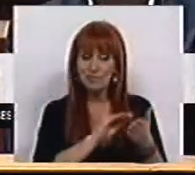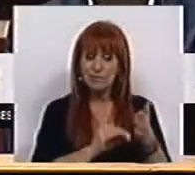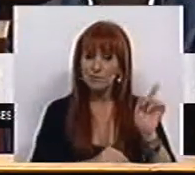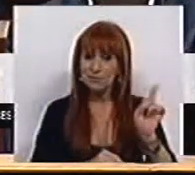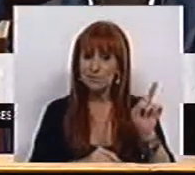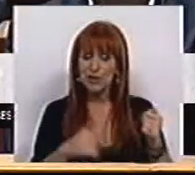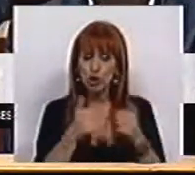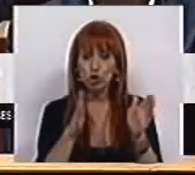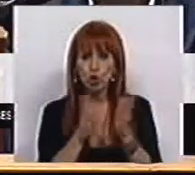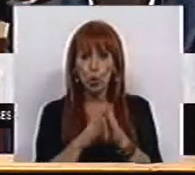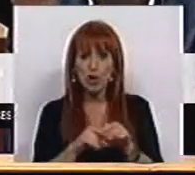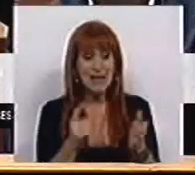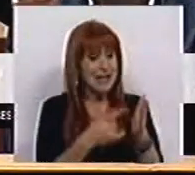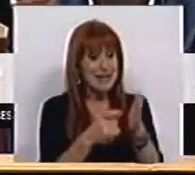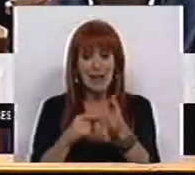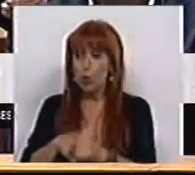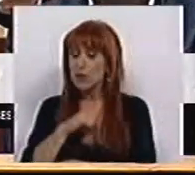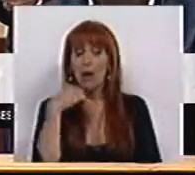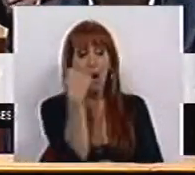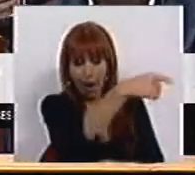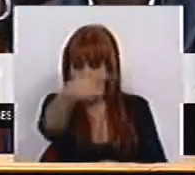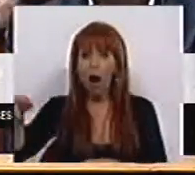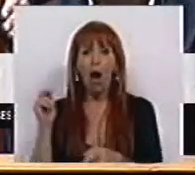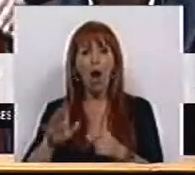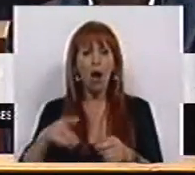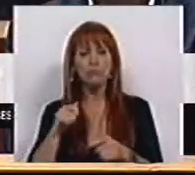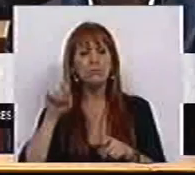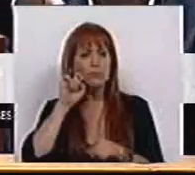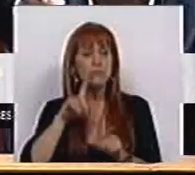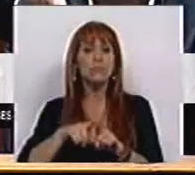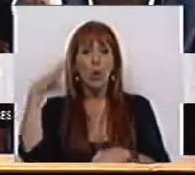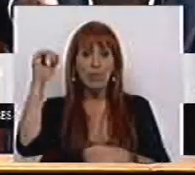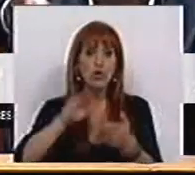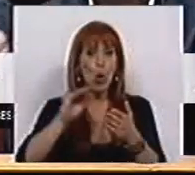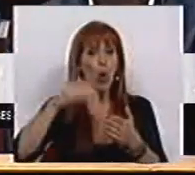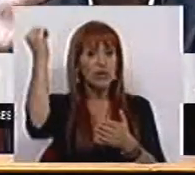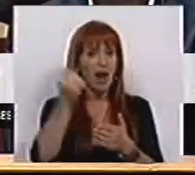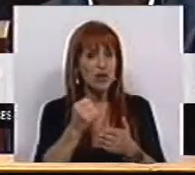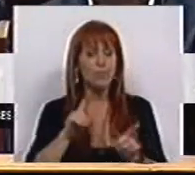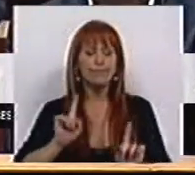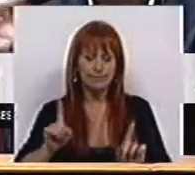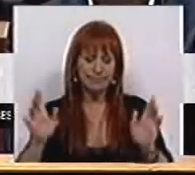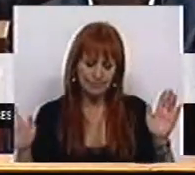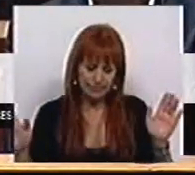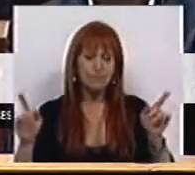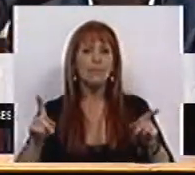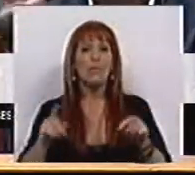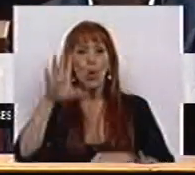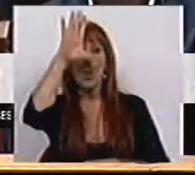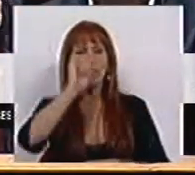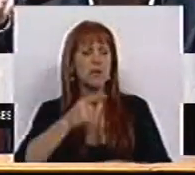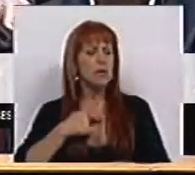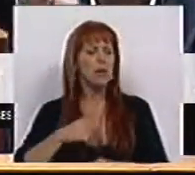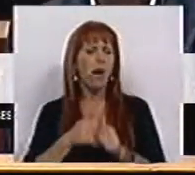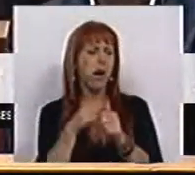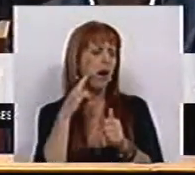preenchidas, todas as necessidades permanentes que foram cobertas com professores contratados. O que quer dizer que o Governo